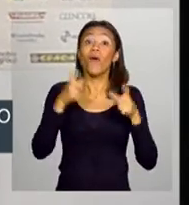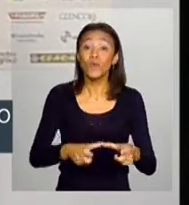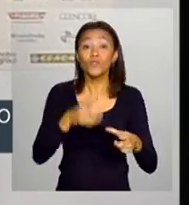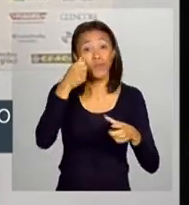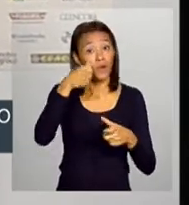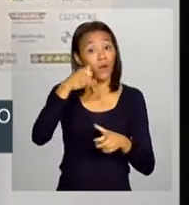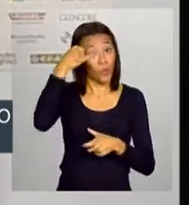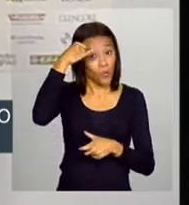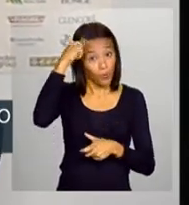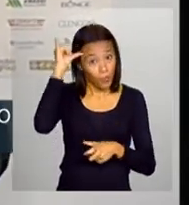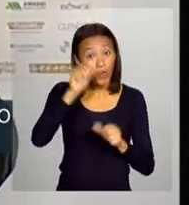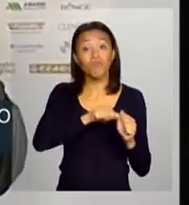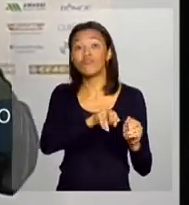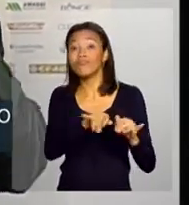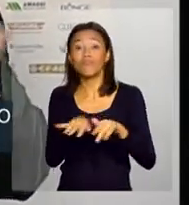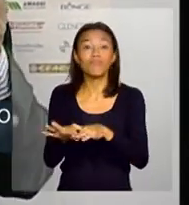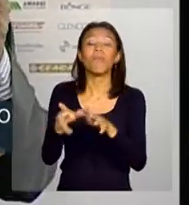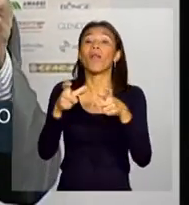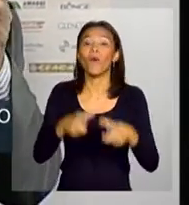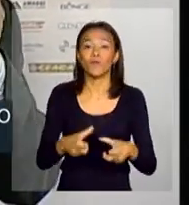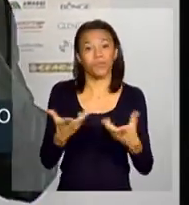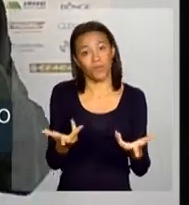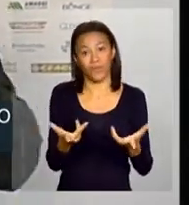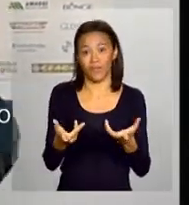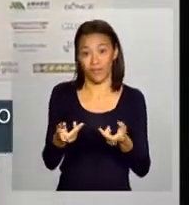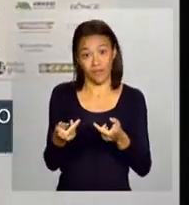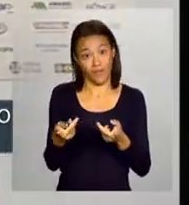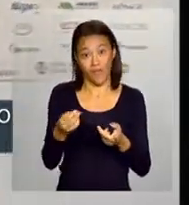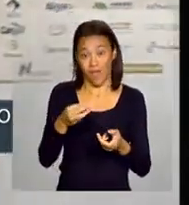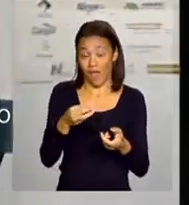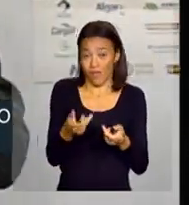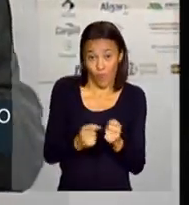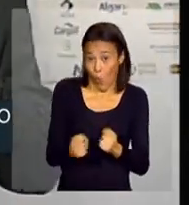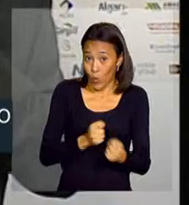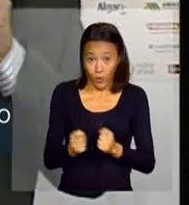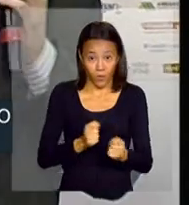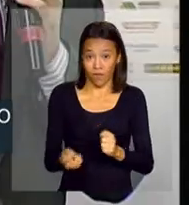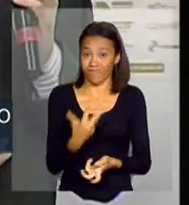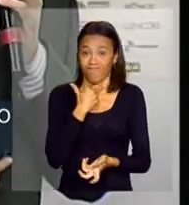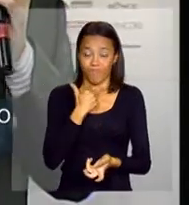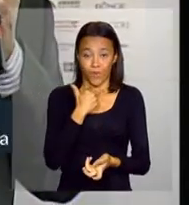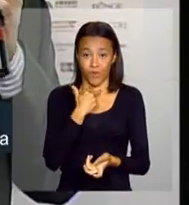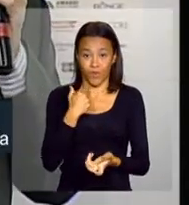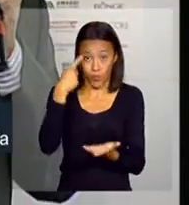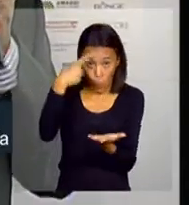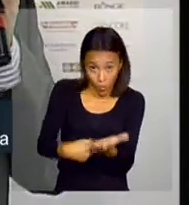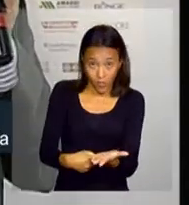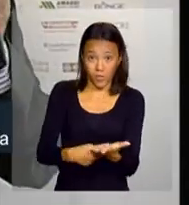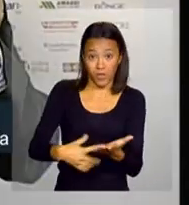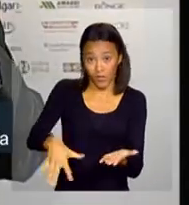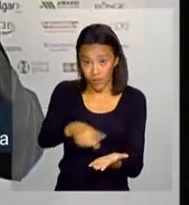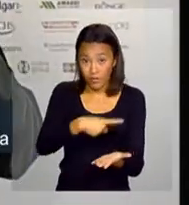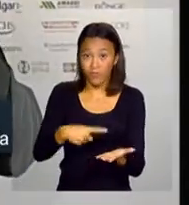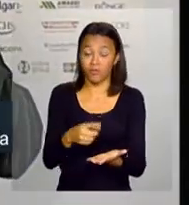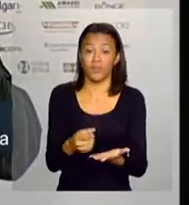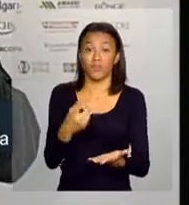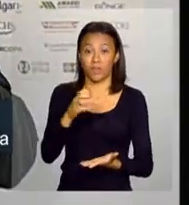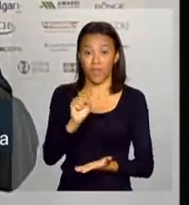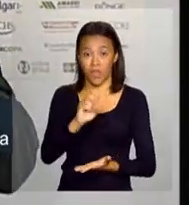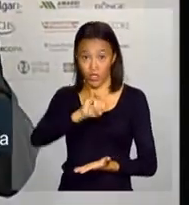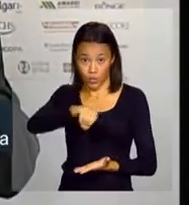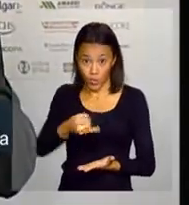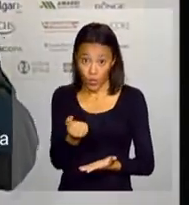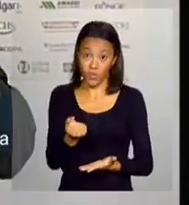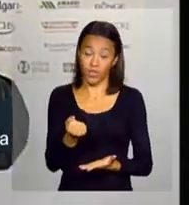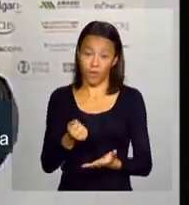boi. Isso não é uma coisa que a moratória da soja pode controlar, né? Não faz parte do pacto da moratória da soja o